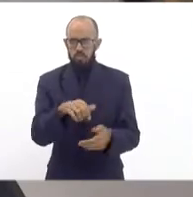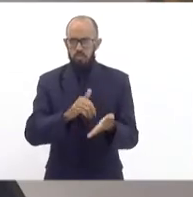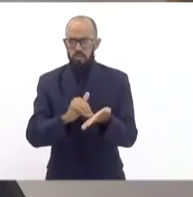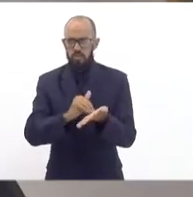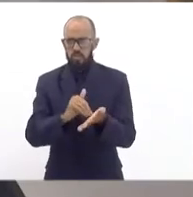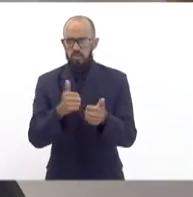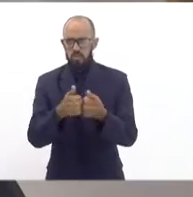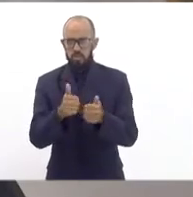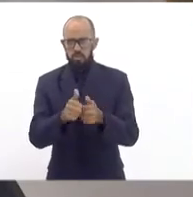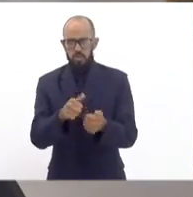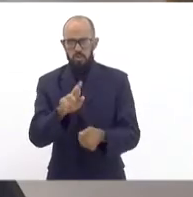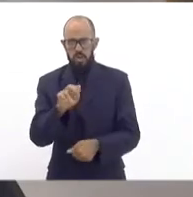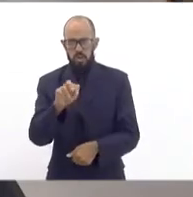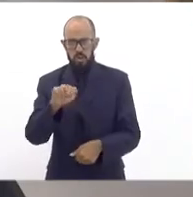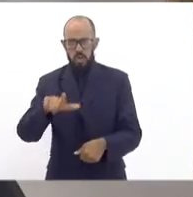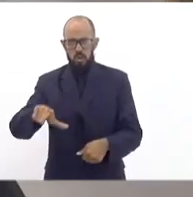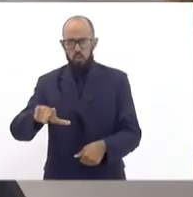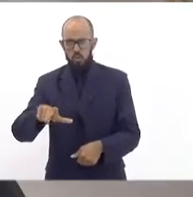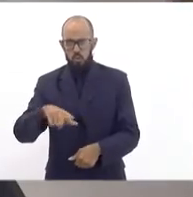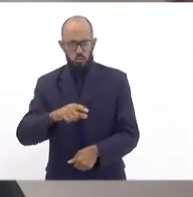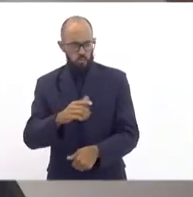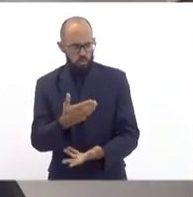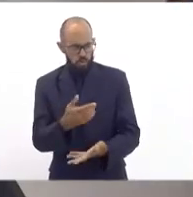Transporte, a senhora Raquel?